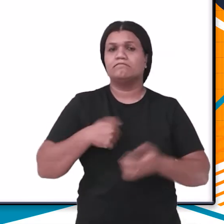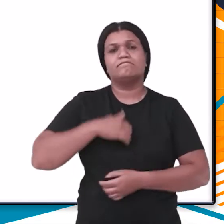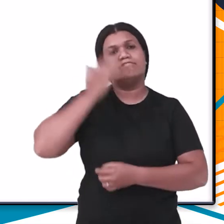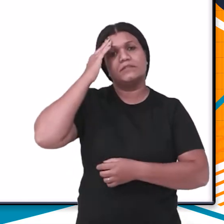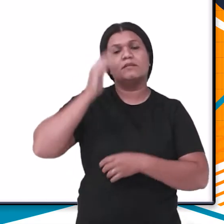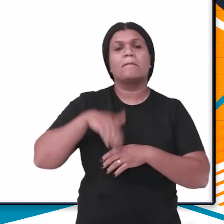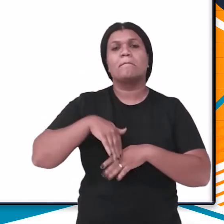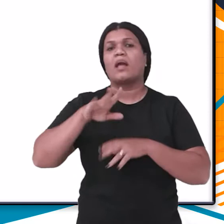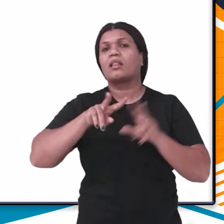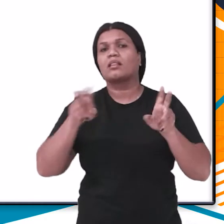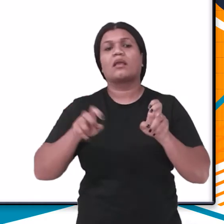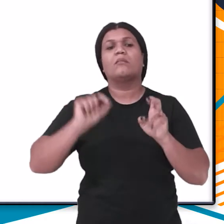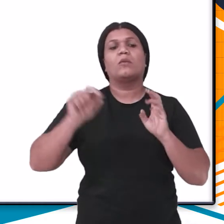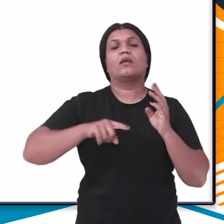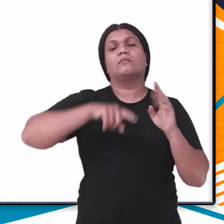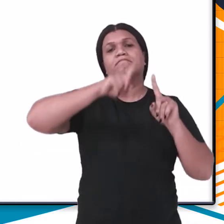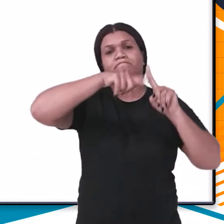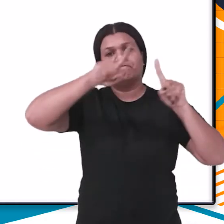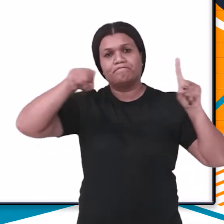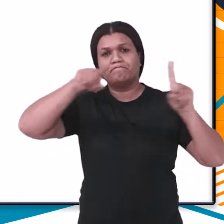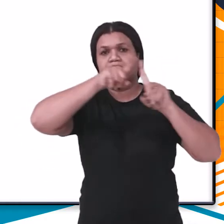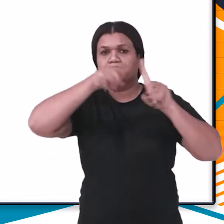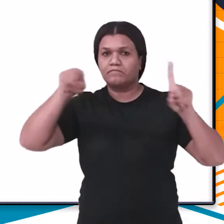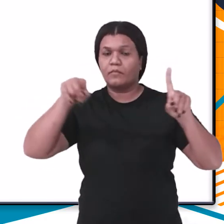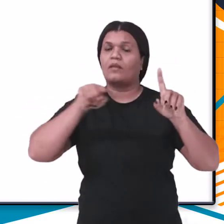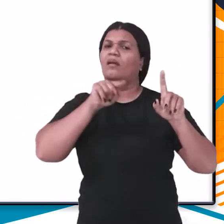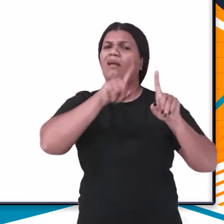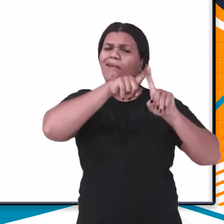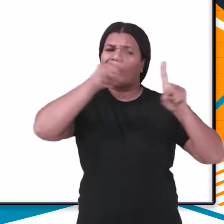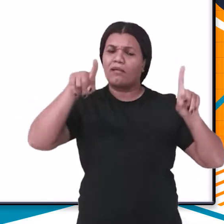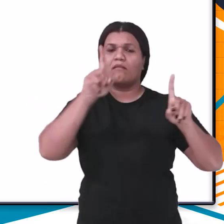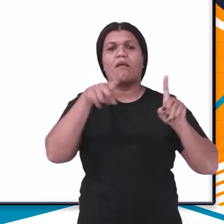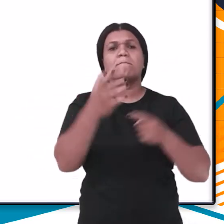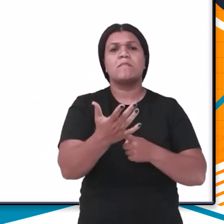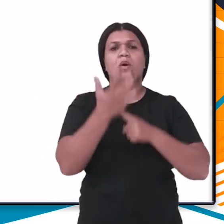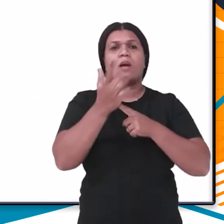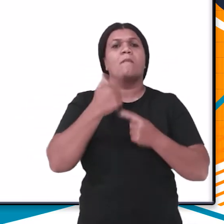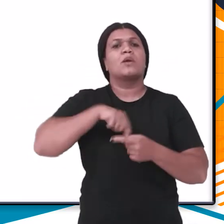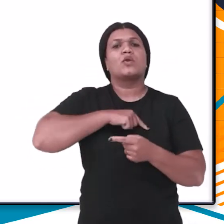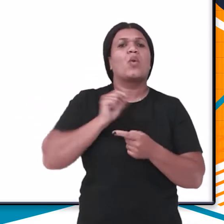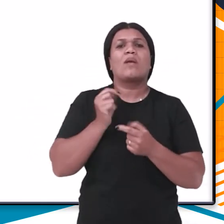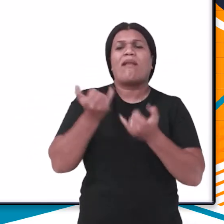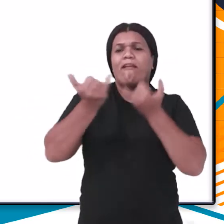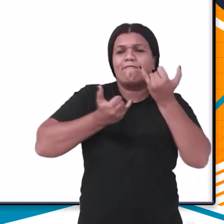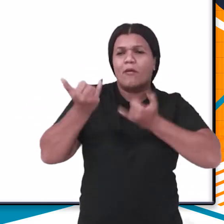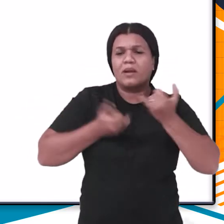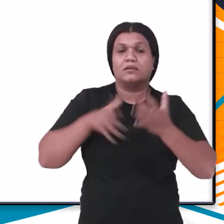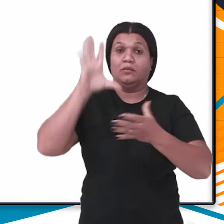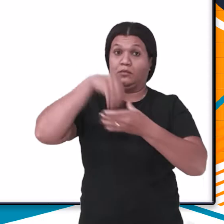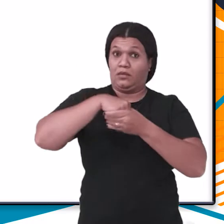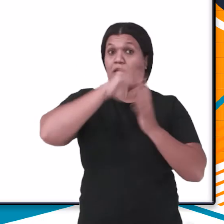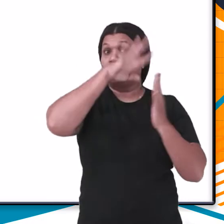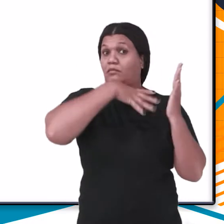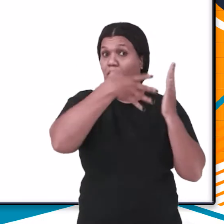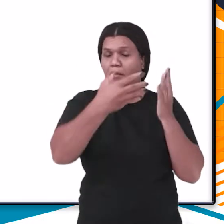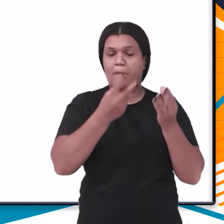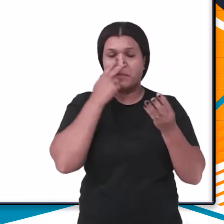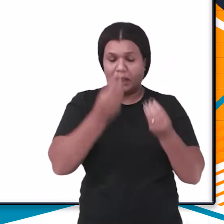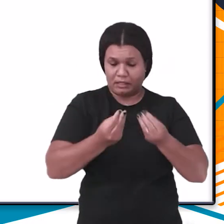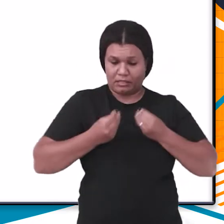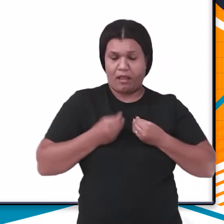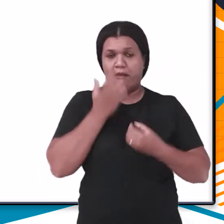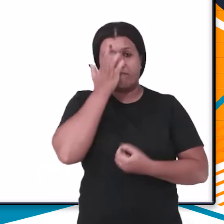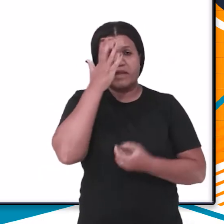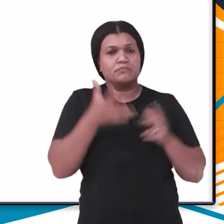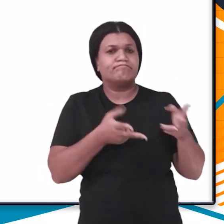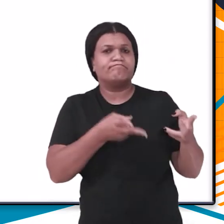Agora vamos entender um pouquinho dos gráficos. O gráfico serve para ilustrar os dados que estão contidos em tabelas, facilitando